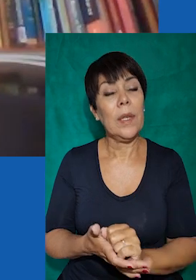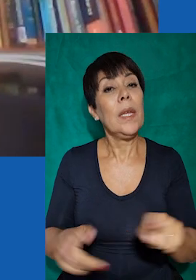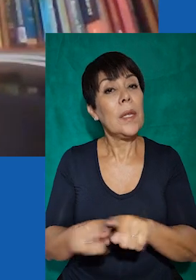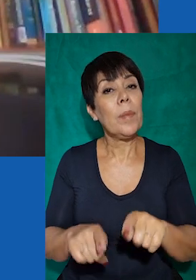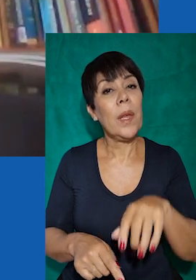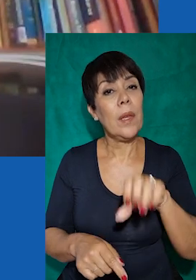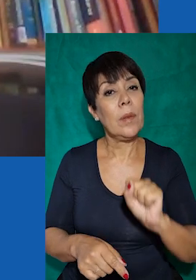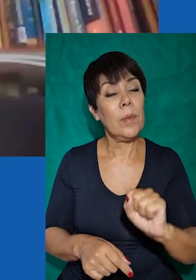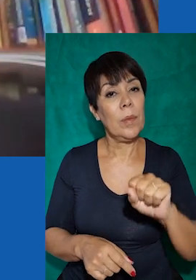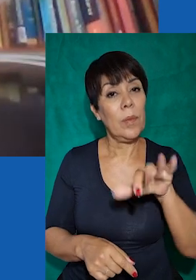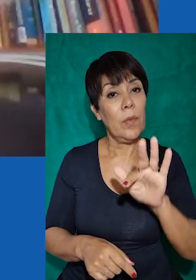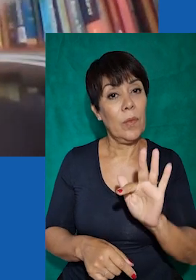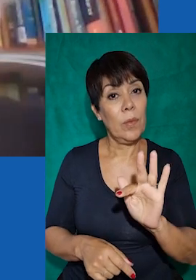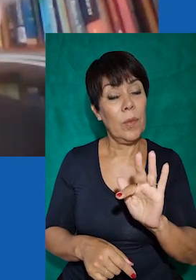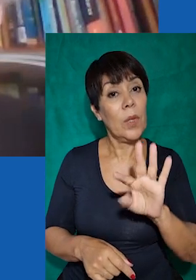em 2009, né,